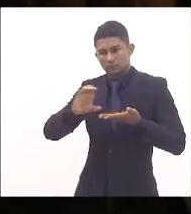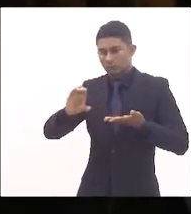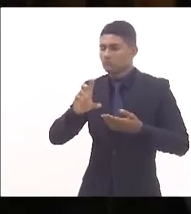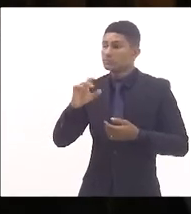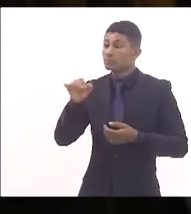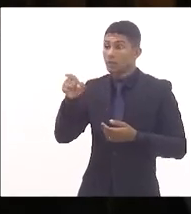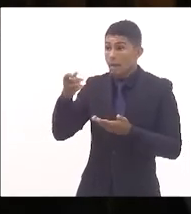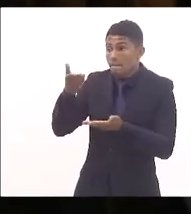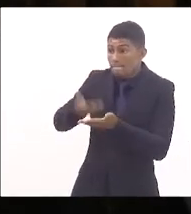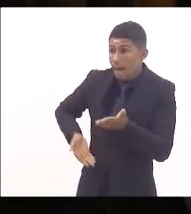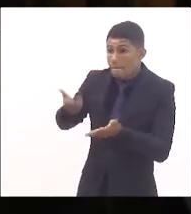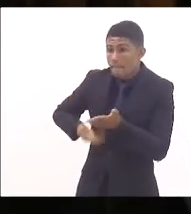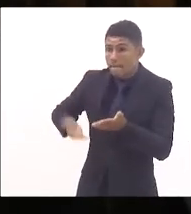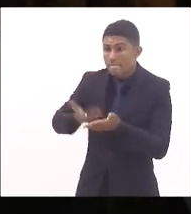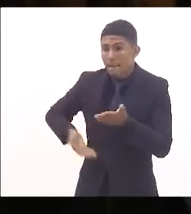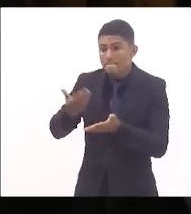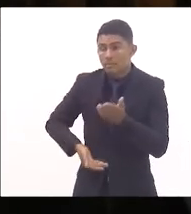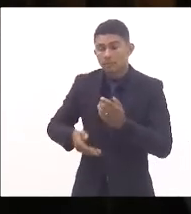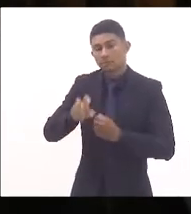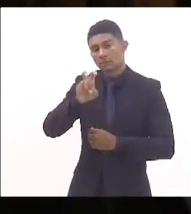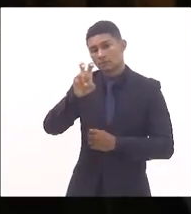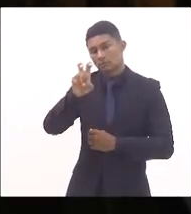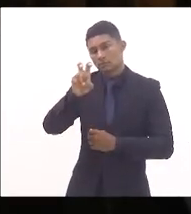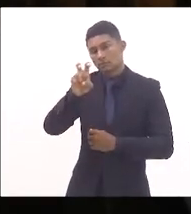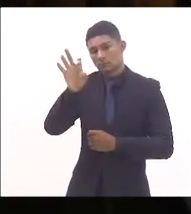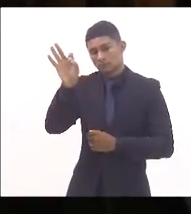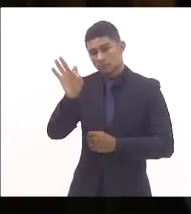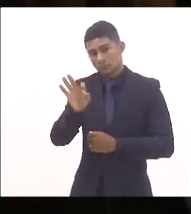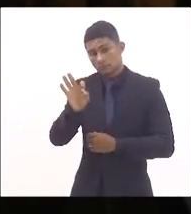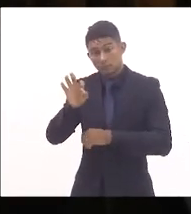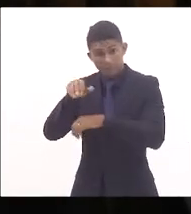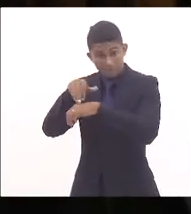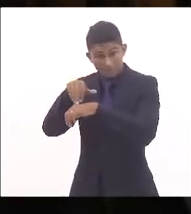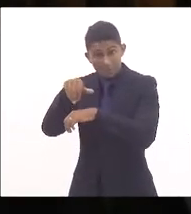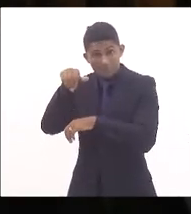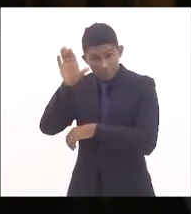excederem 5% da receita